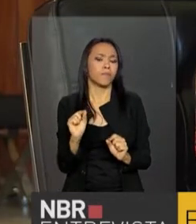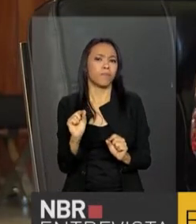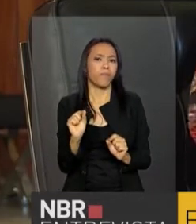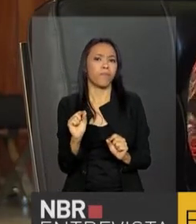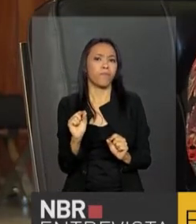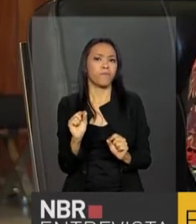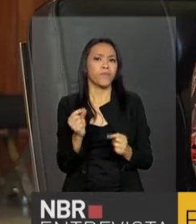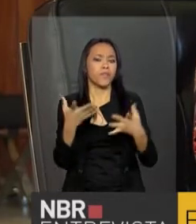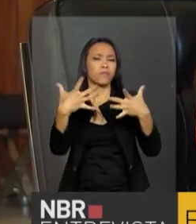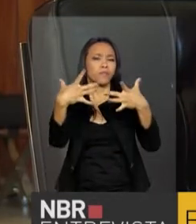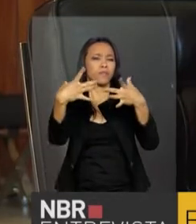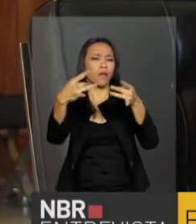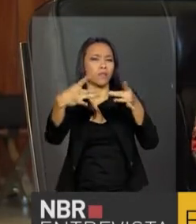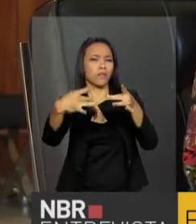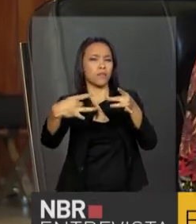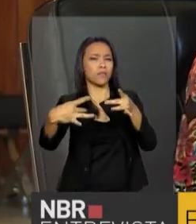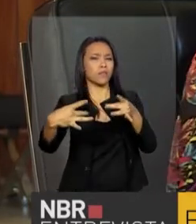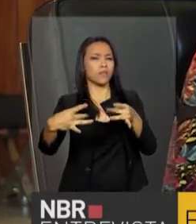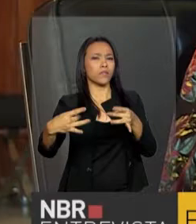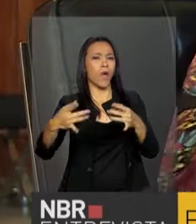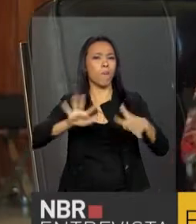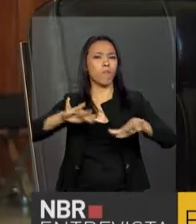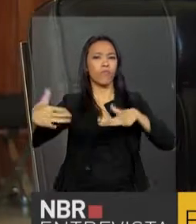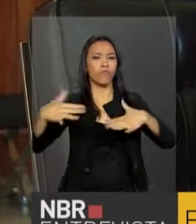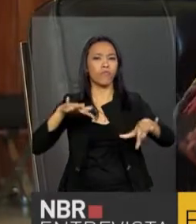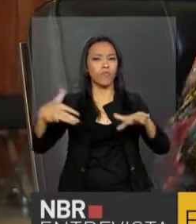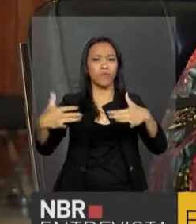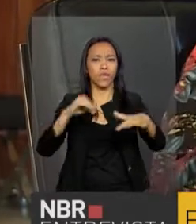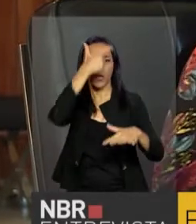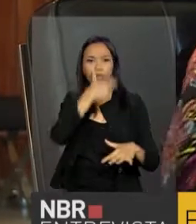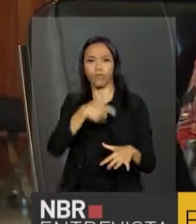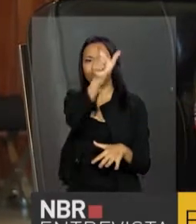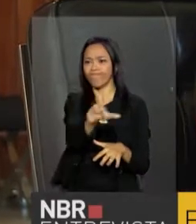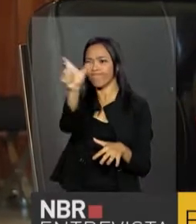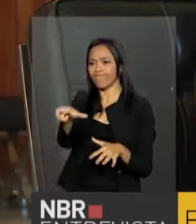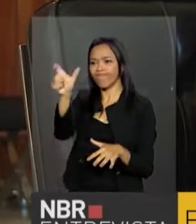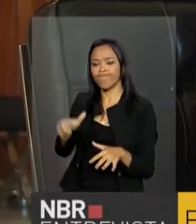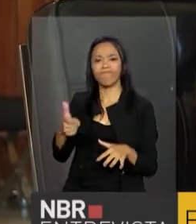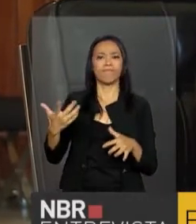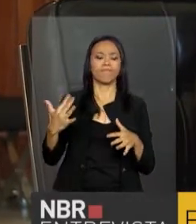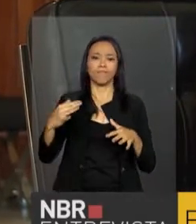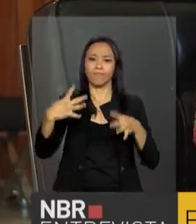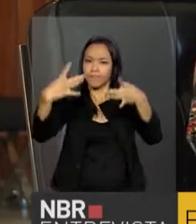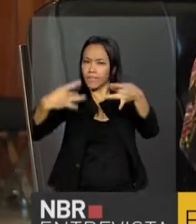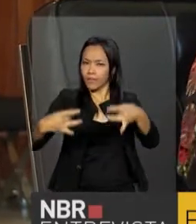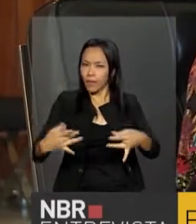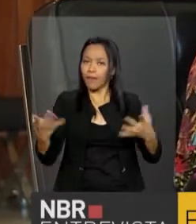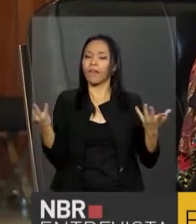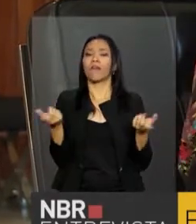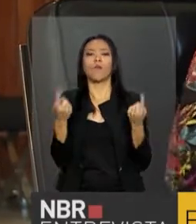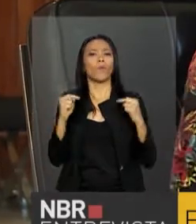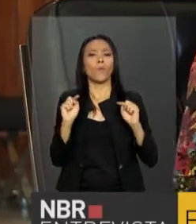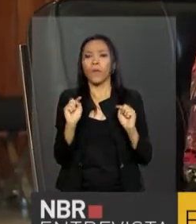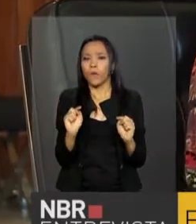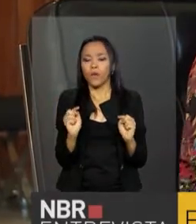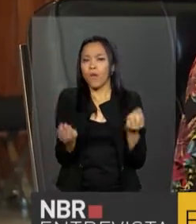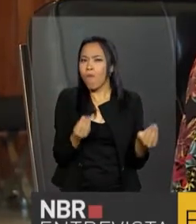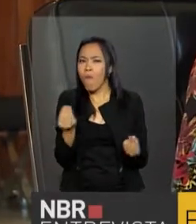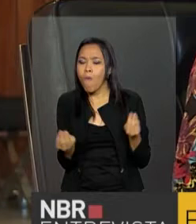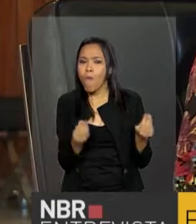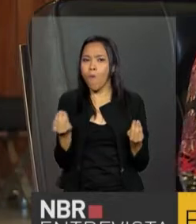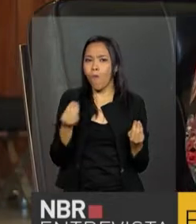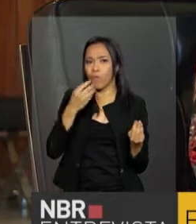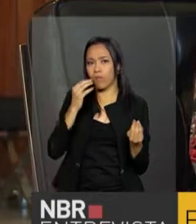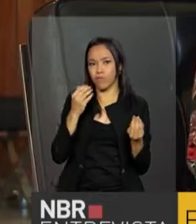que descreve as ações dos personagens, né, descreve como são esses